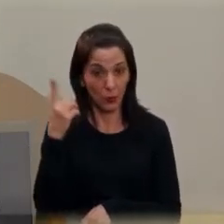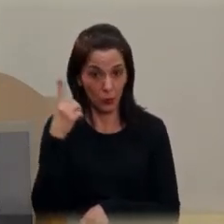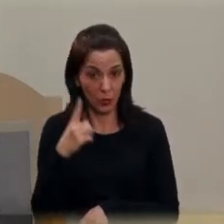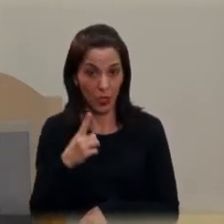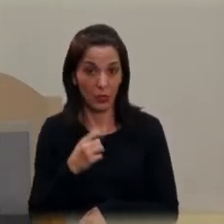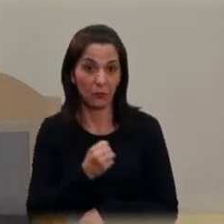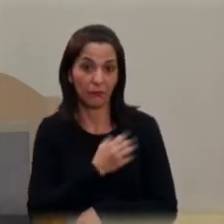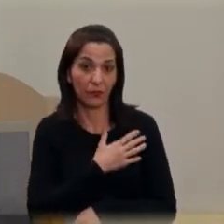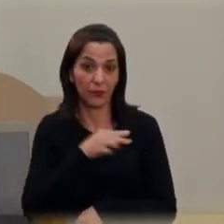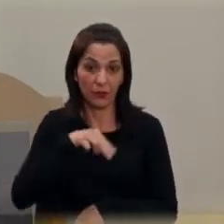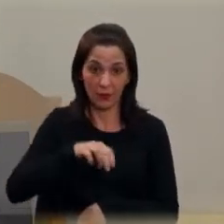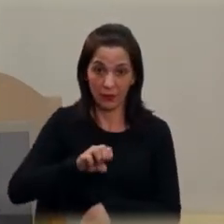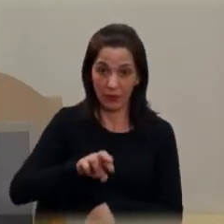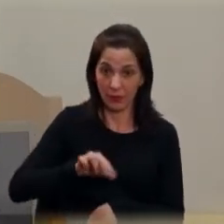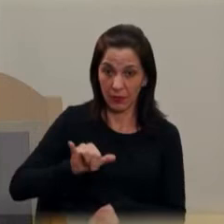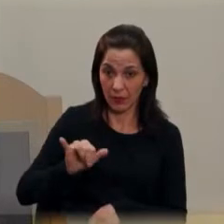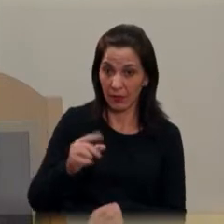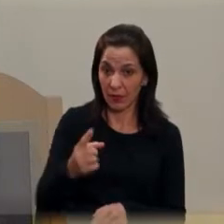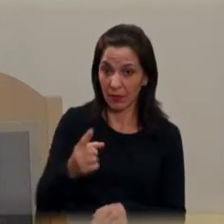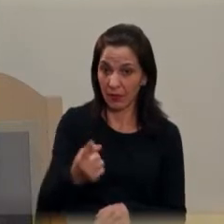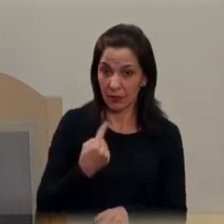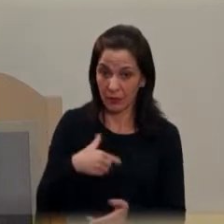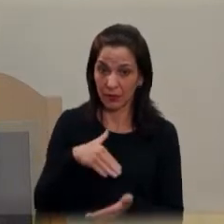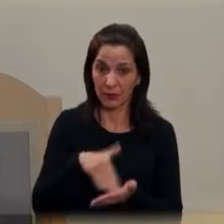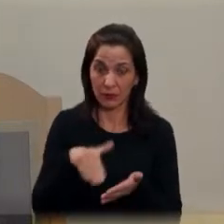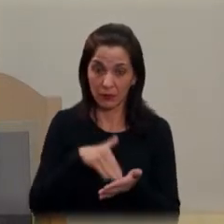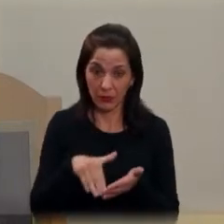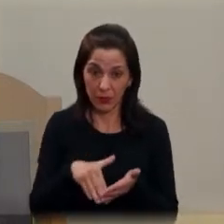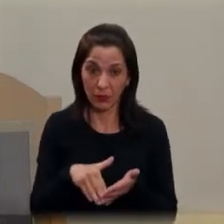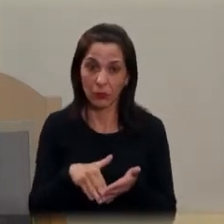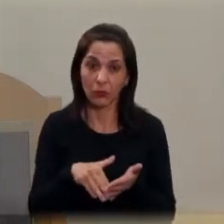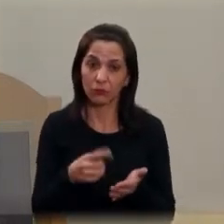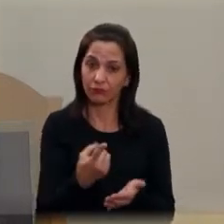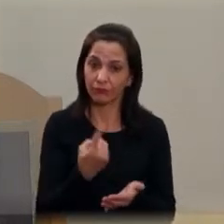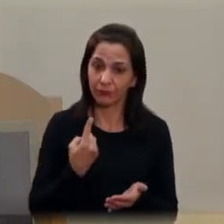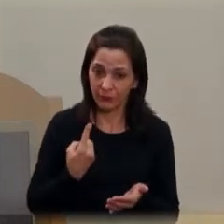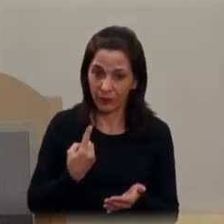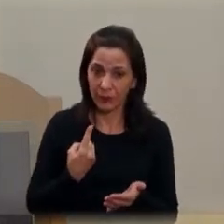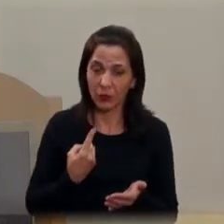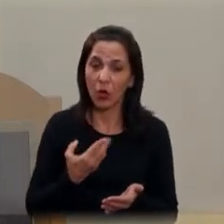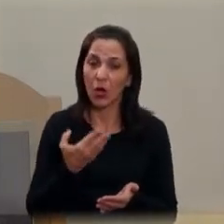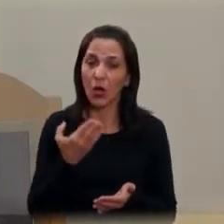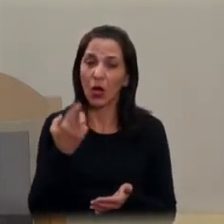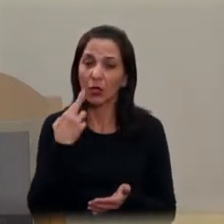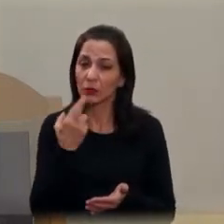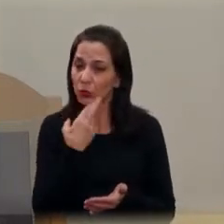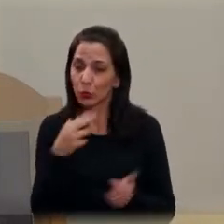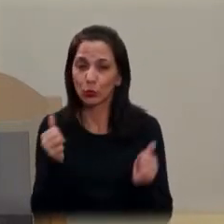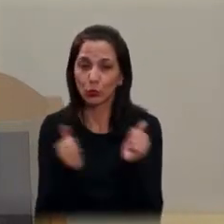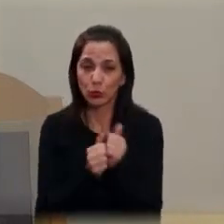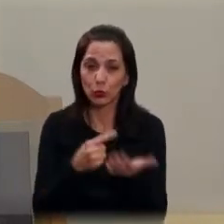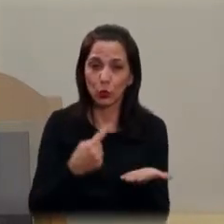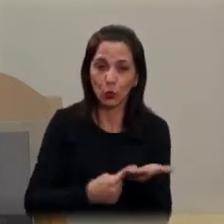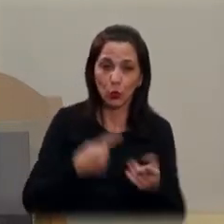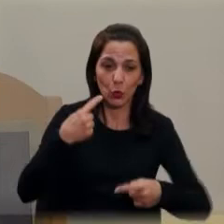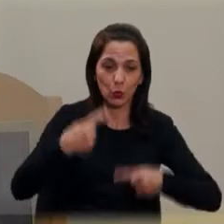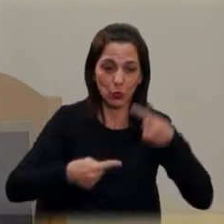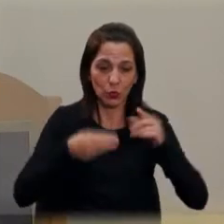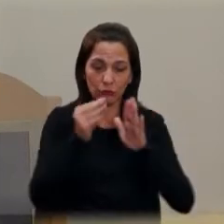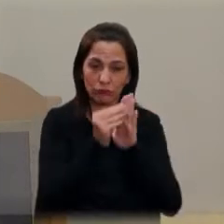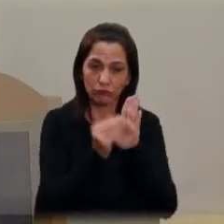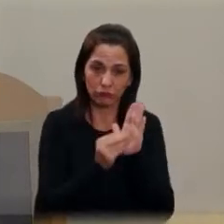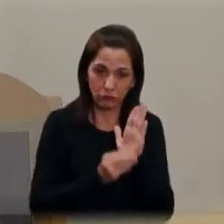me honrou com uma visita em meu escritório, no Centro Empresarial 7 de Setembro, e após almoçamos juntos. Seguimos os compromissos políticos previamente